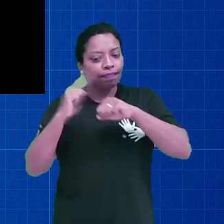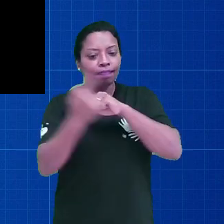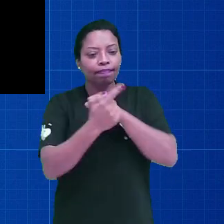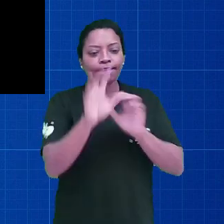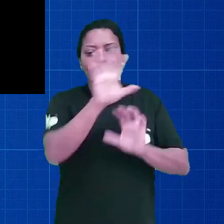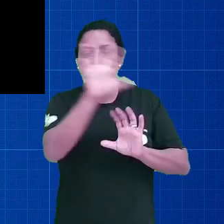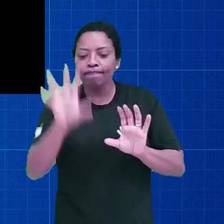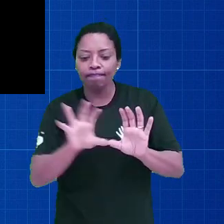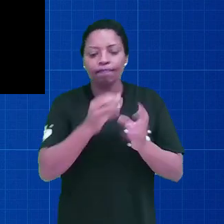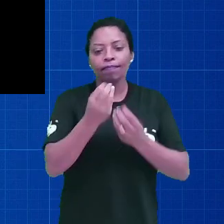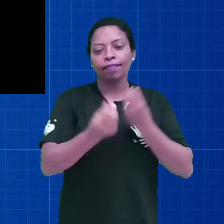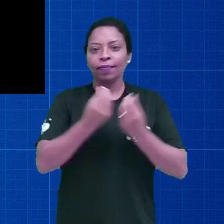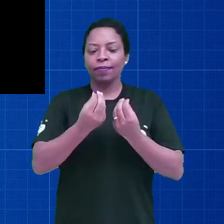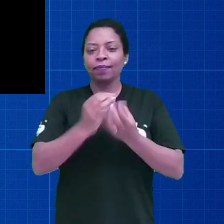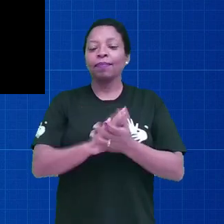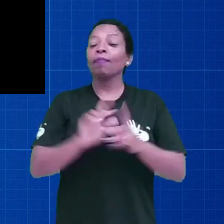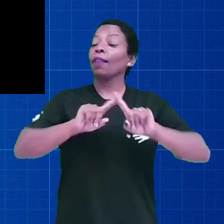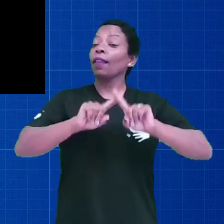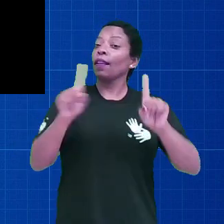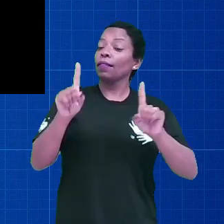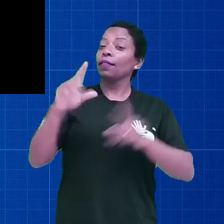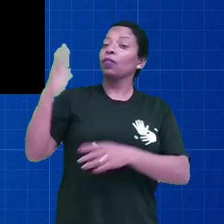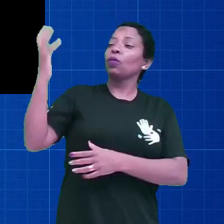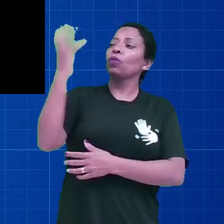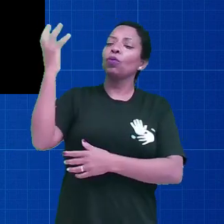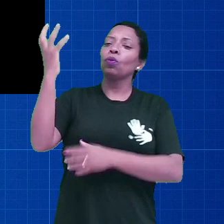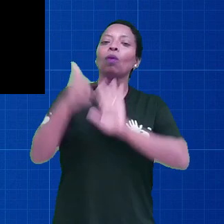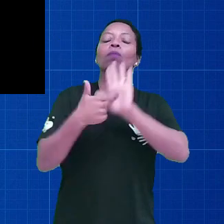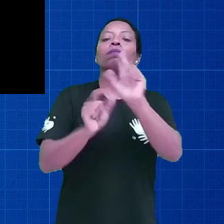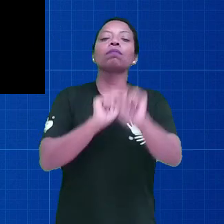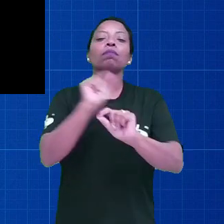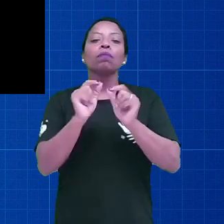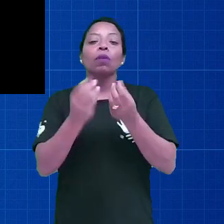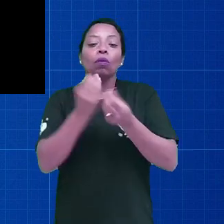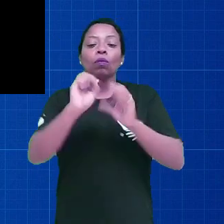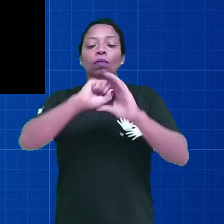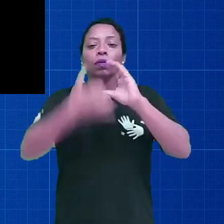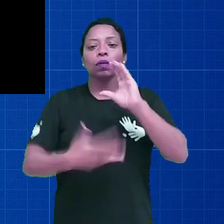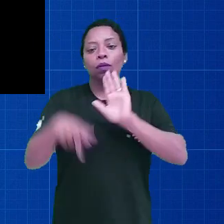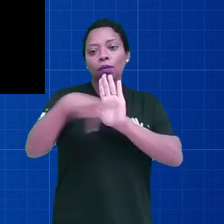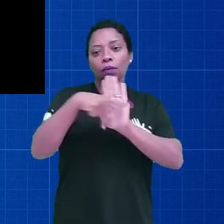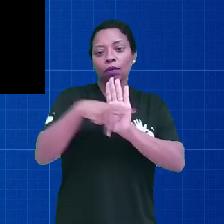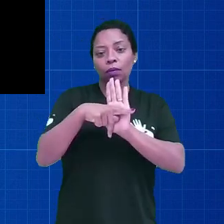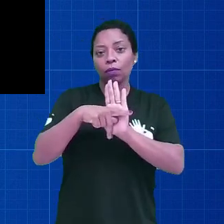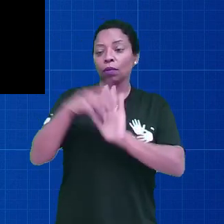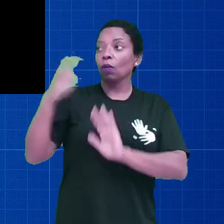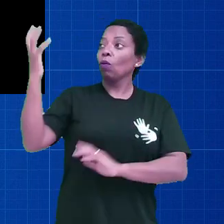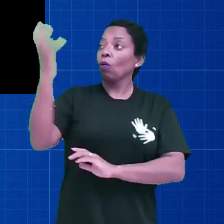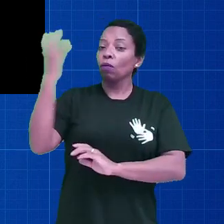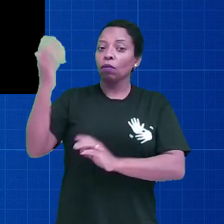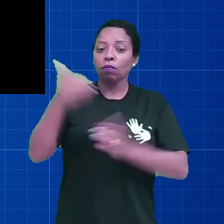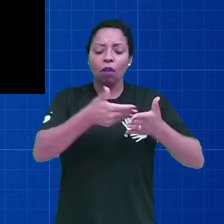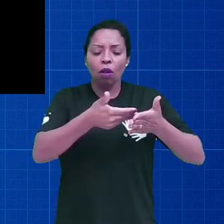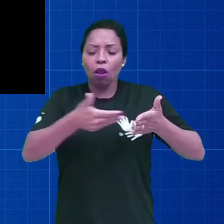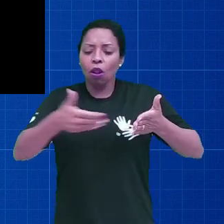Continuando aqui, o clima, portanto, refere-se às características do tempo baseadas em observações contínuas durante um longo